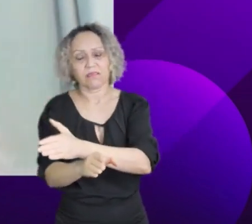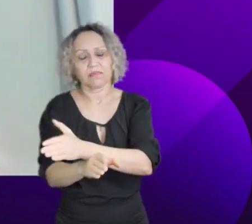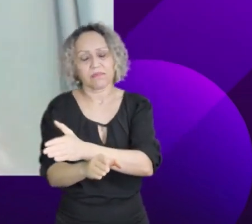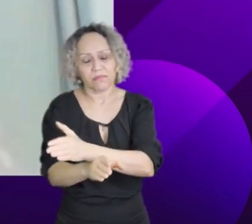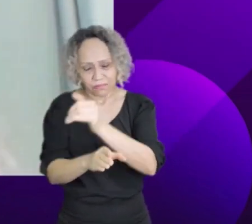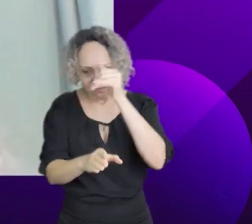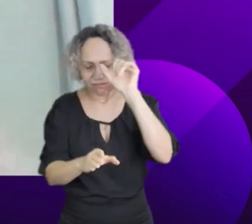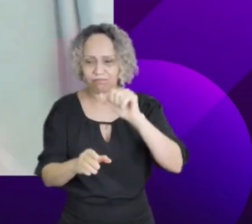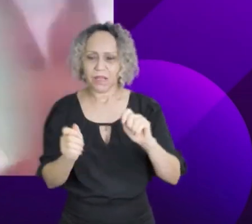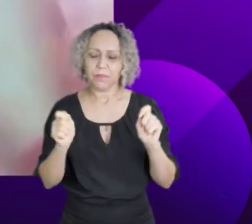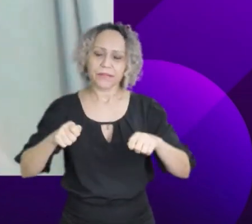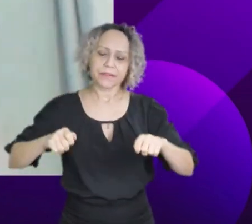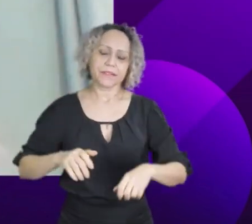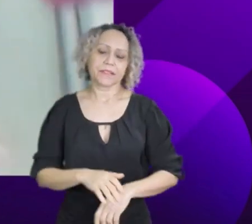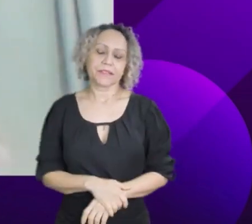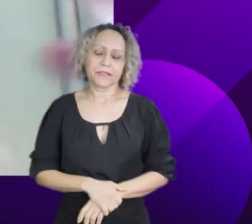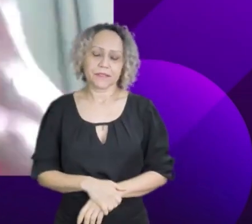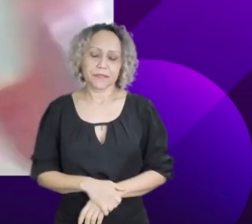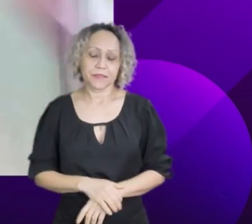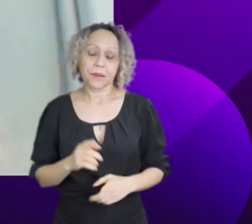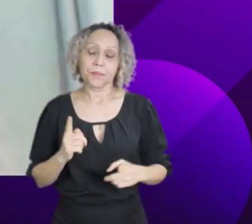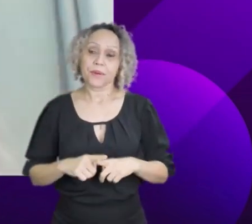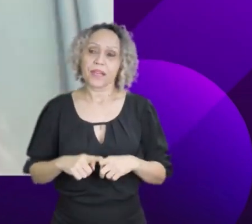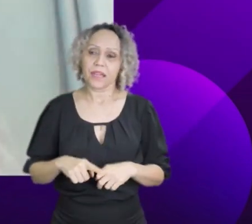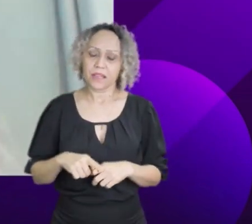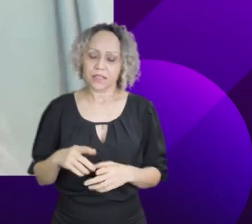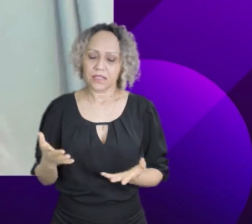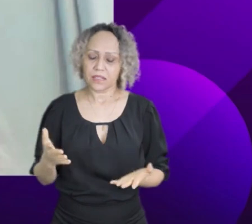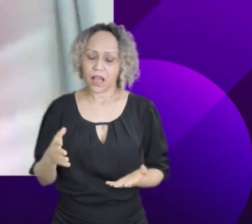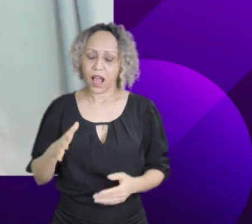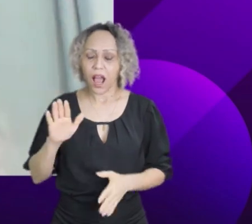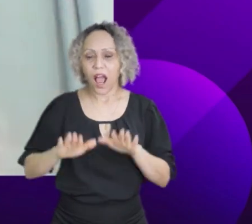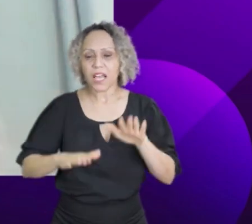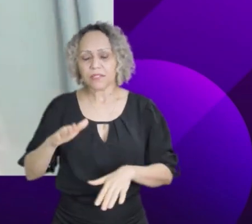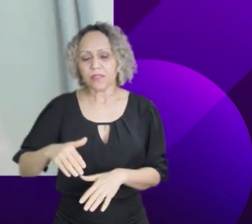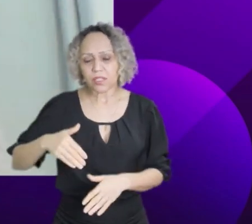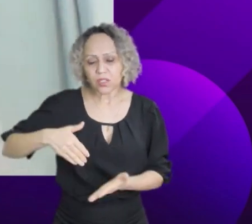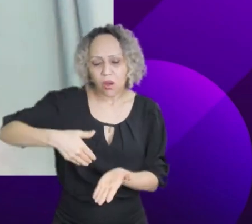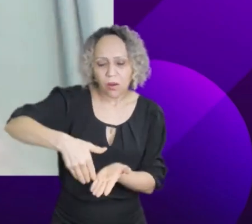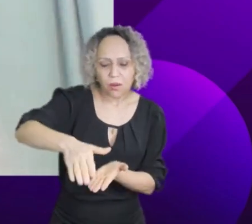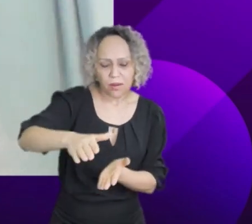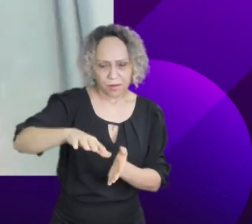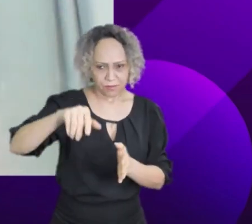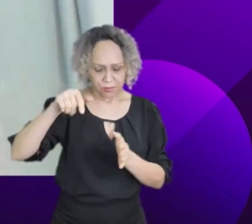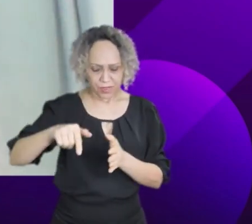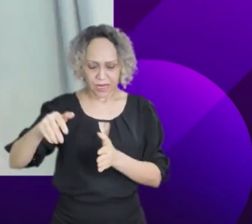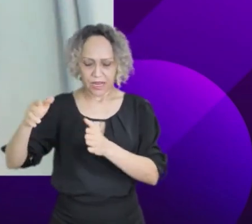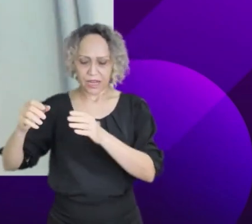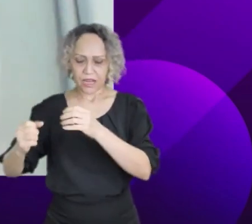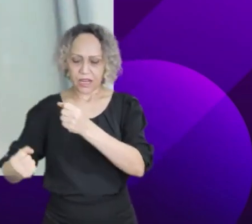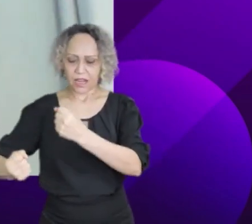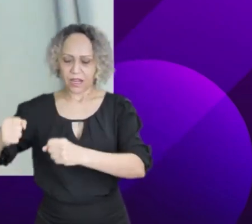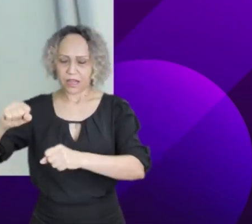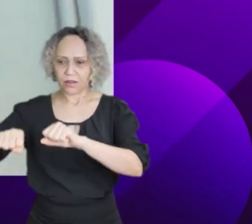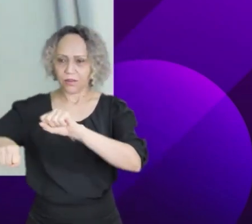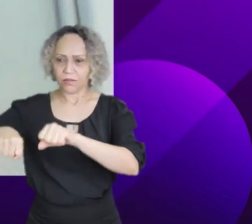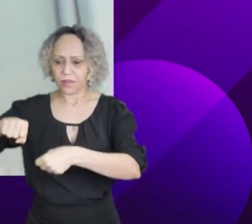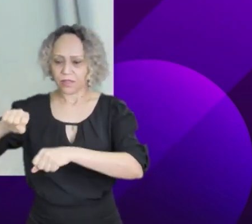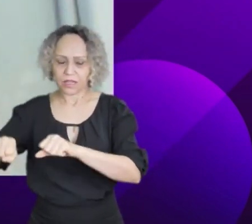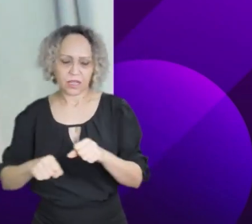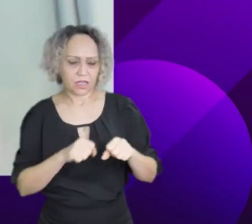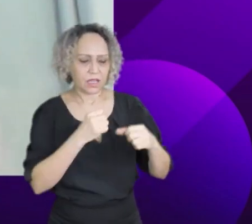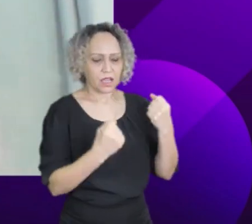Aí a ciclofaixa tem essa separação indicada só por sinalização, mas é proibido que o carro trafegue ou estacione na